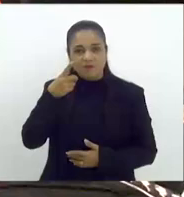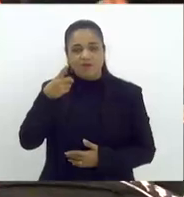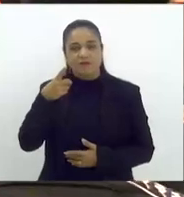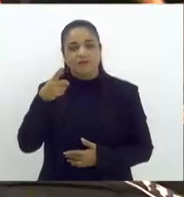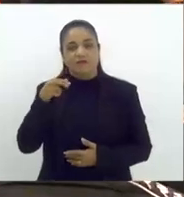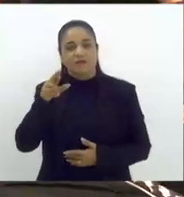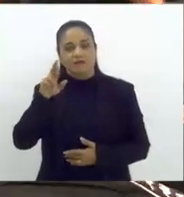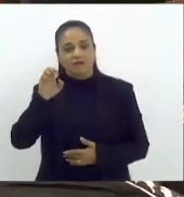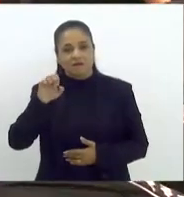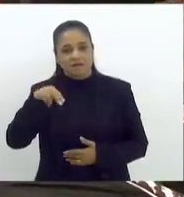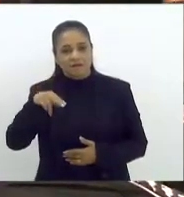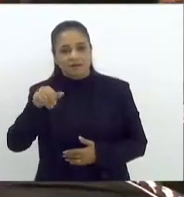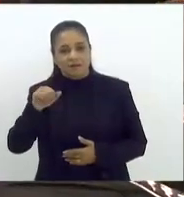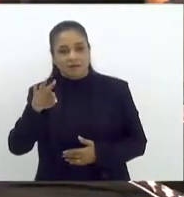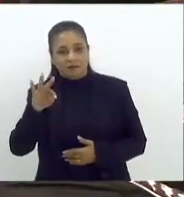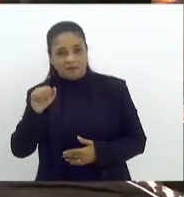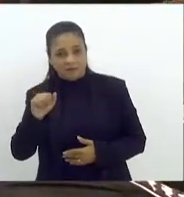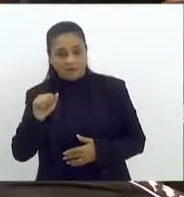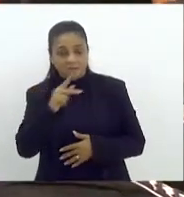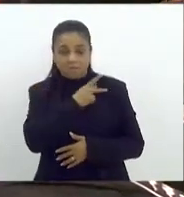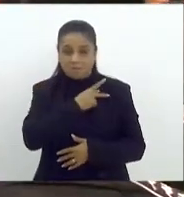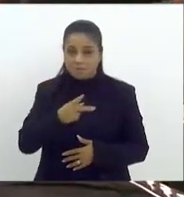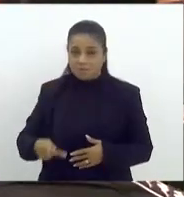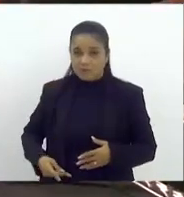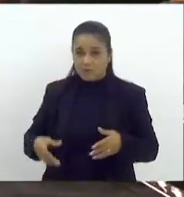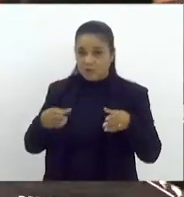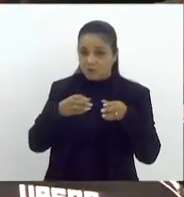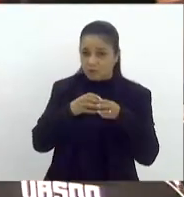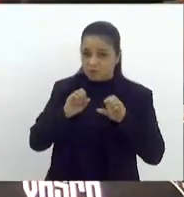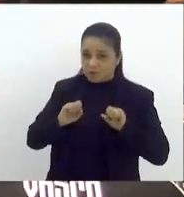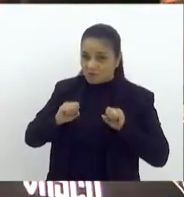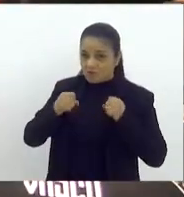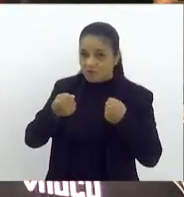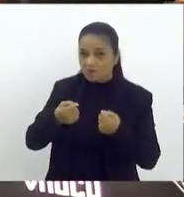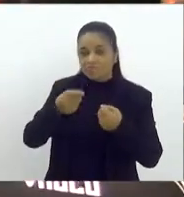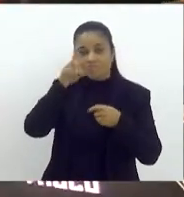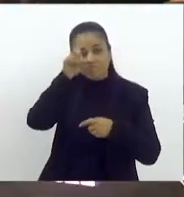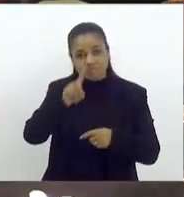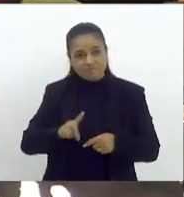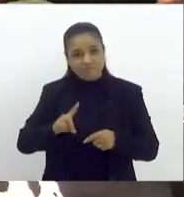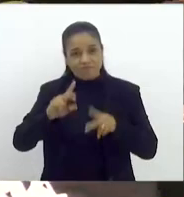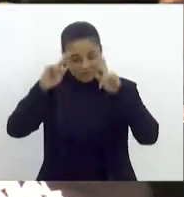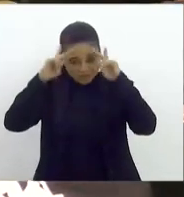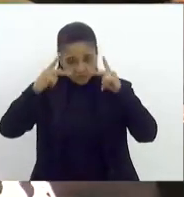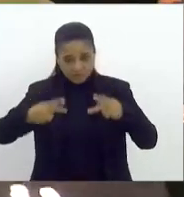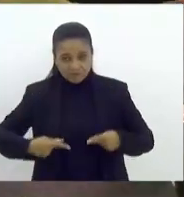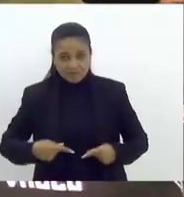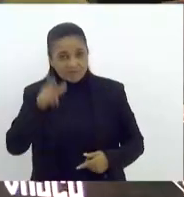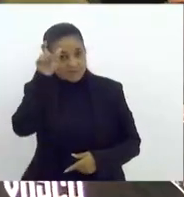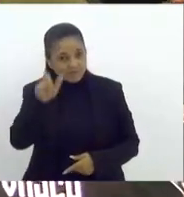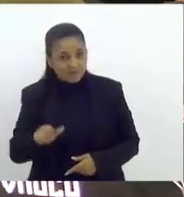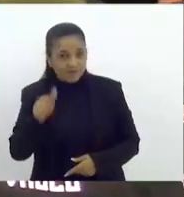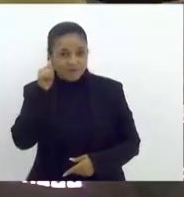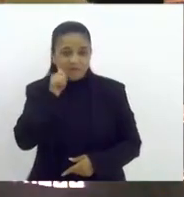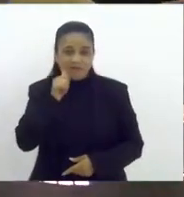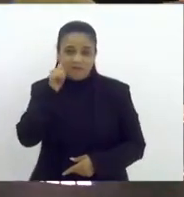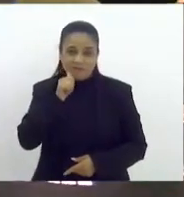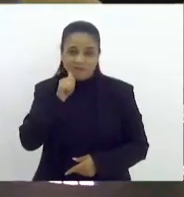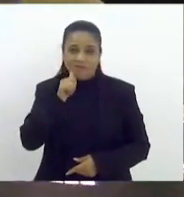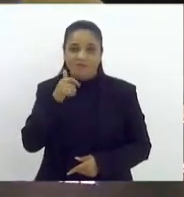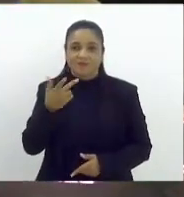Renata Souza Presidenta da comissão de Defesa do tsuna das mulheres perdão nessa